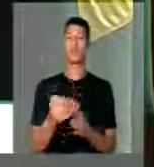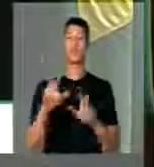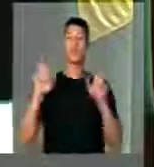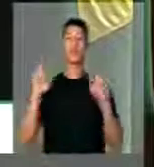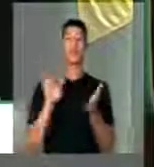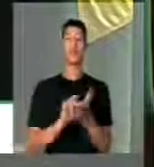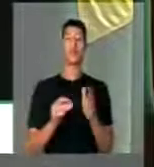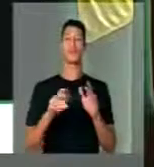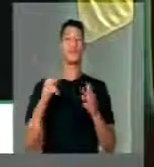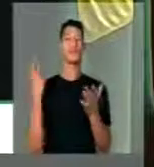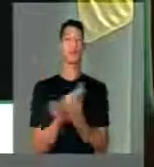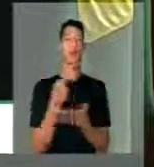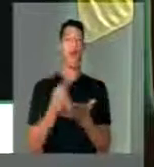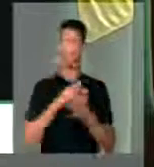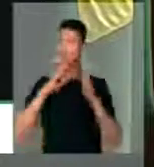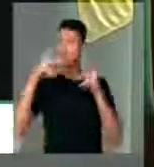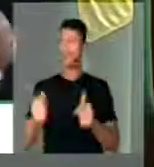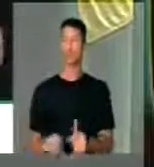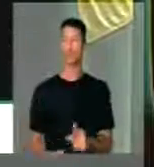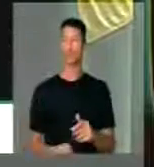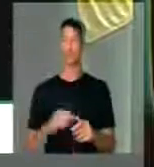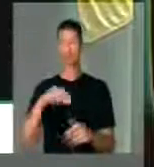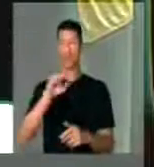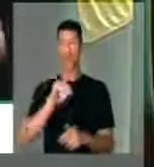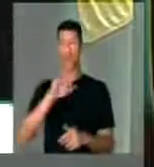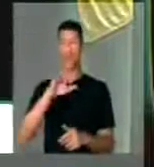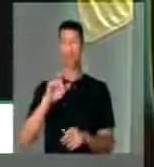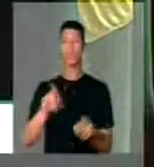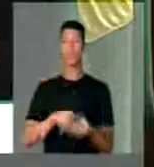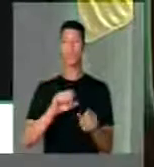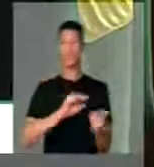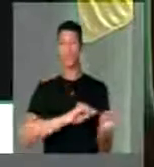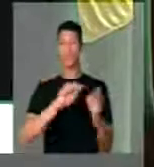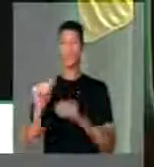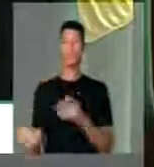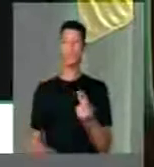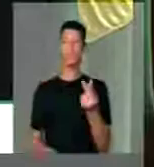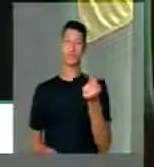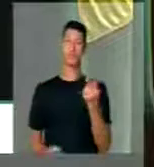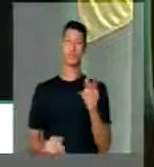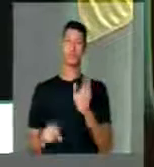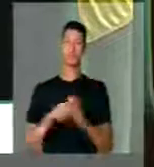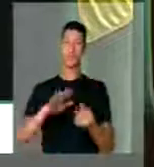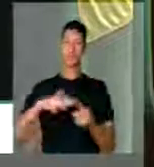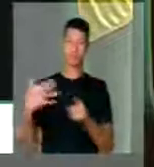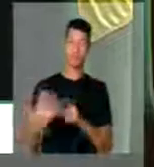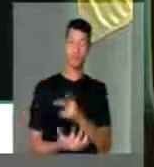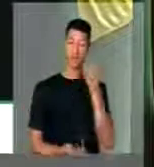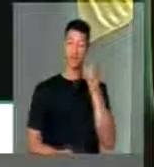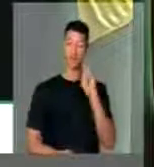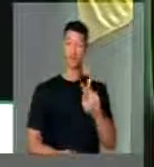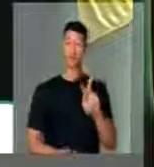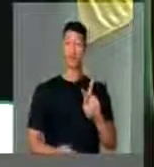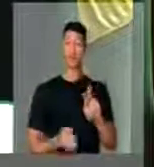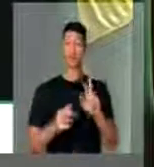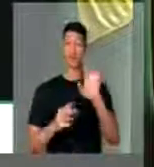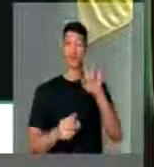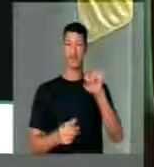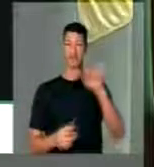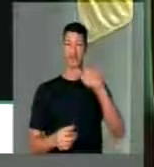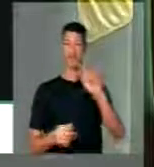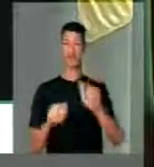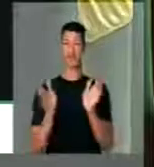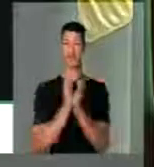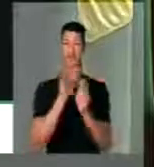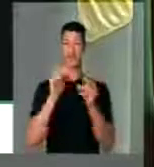que é a grande verdade. Está tudo errado esse modelo econômico. Um modelo econômico que transfere dinheiro e recursos à sociedade para os rentistas e para o